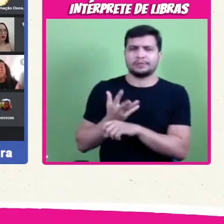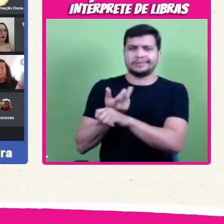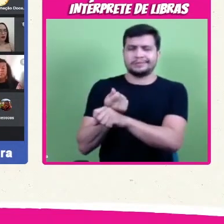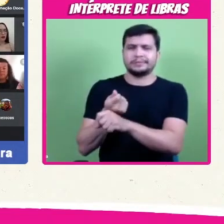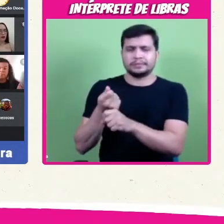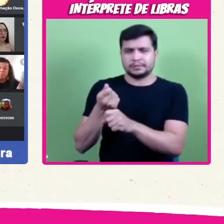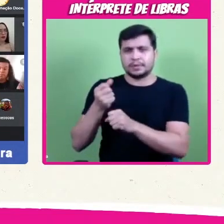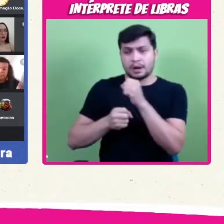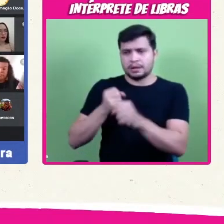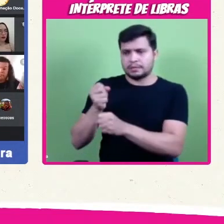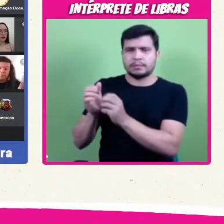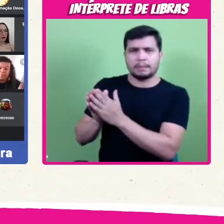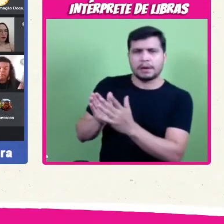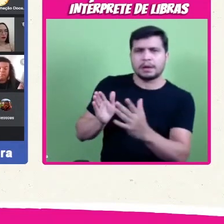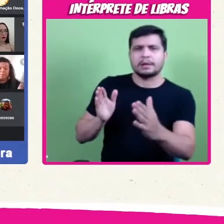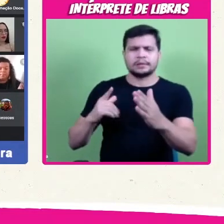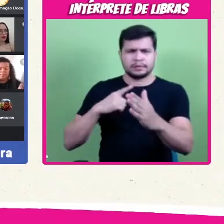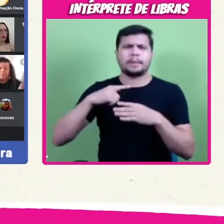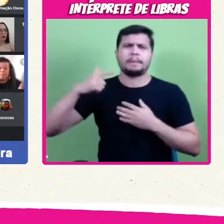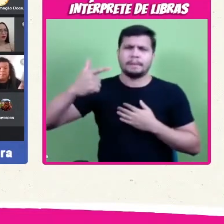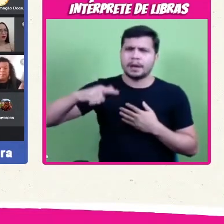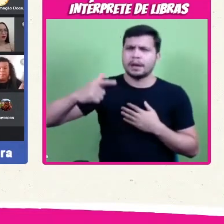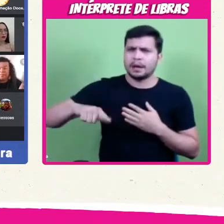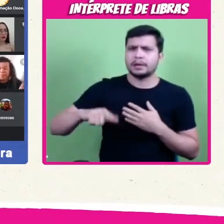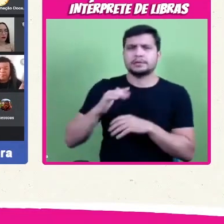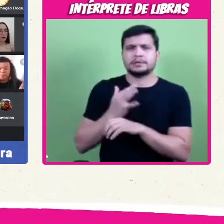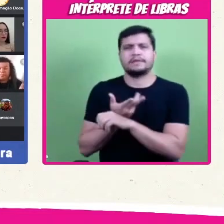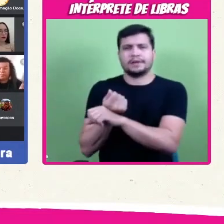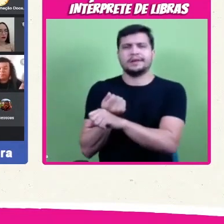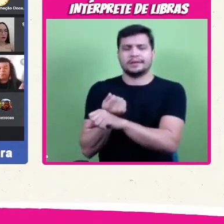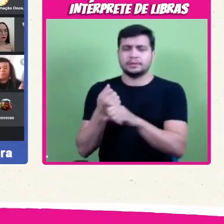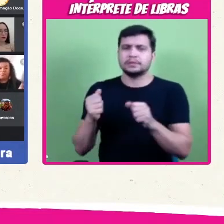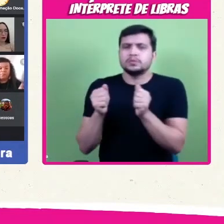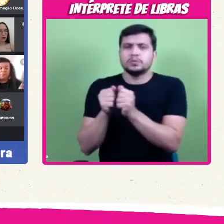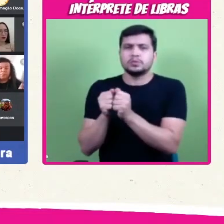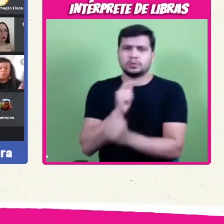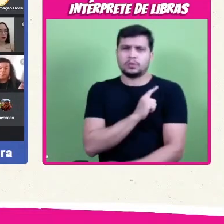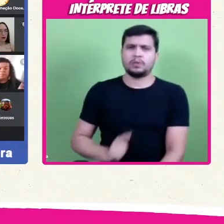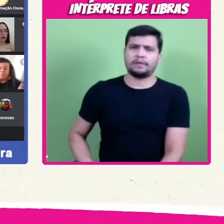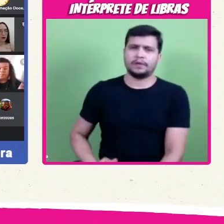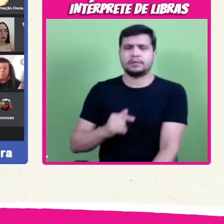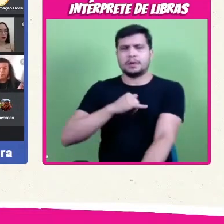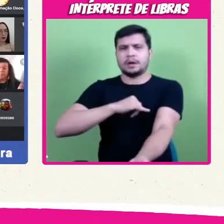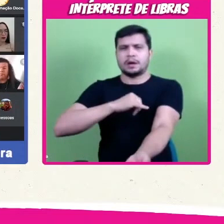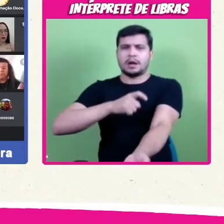ao longo de todo o ciclo do governo do governador Eumano de Freitas,